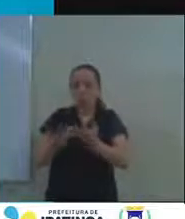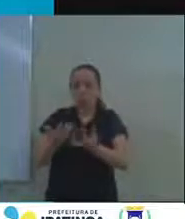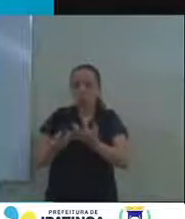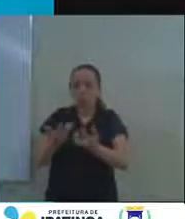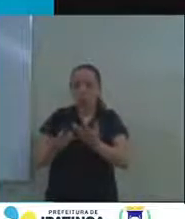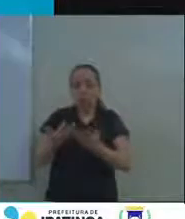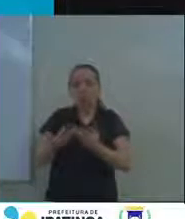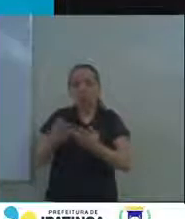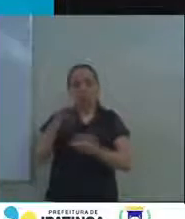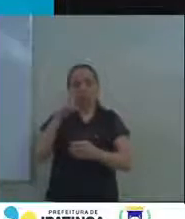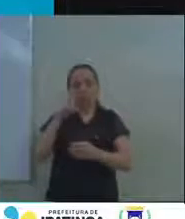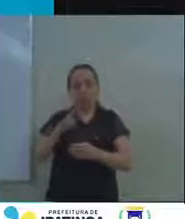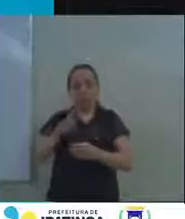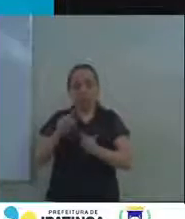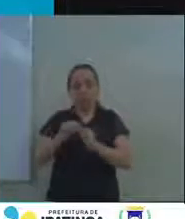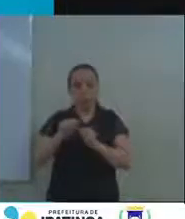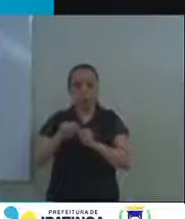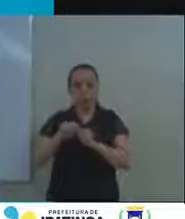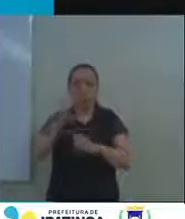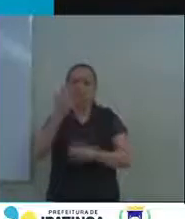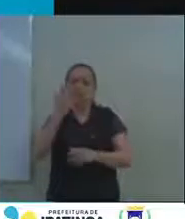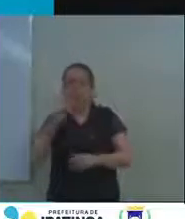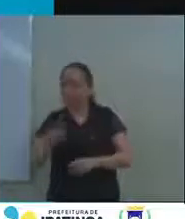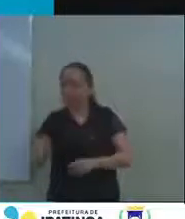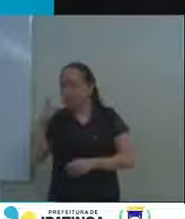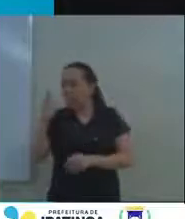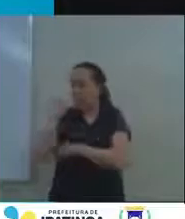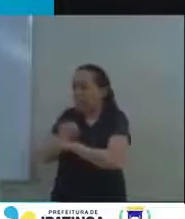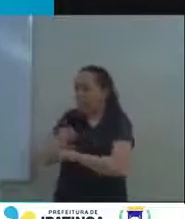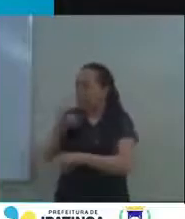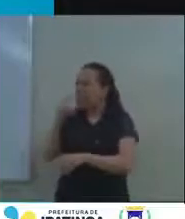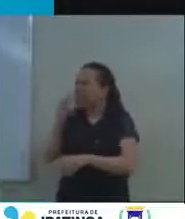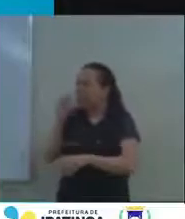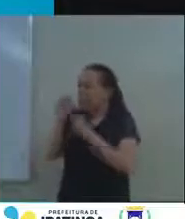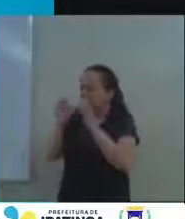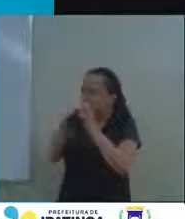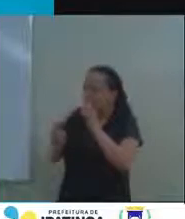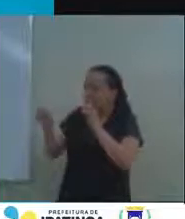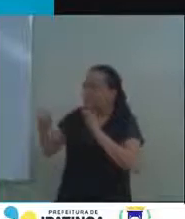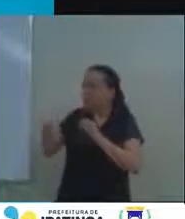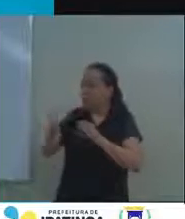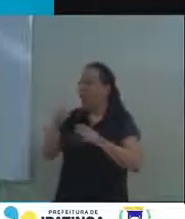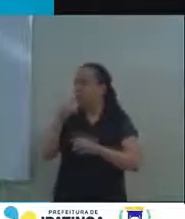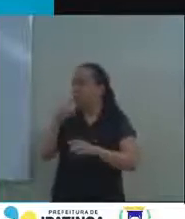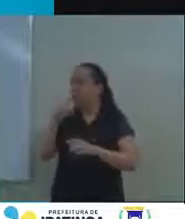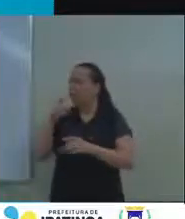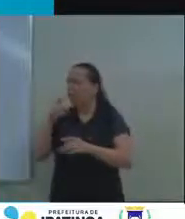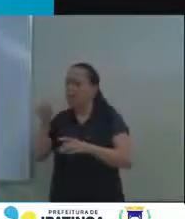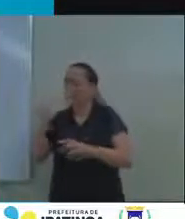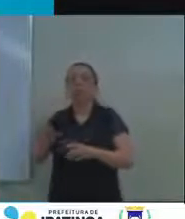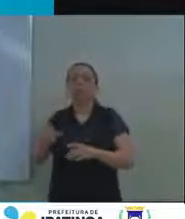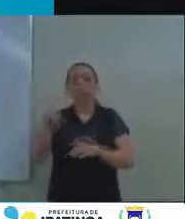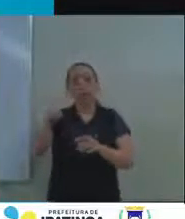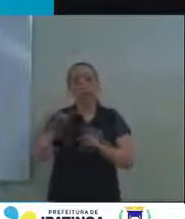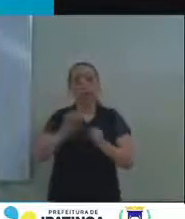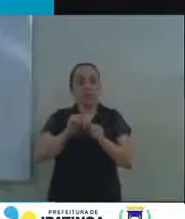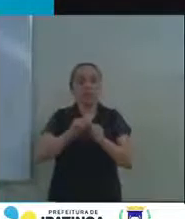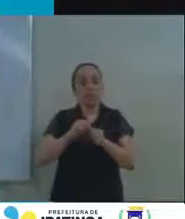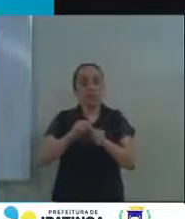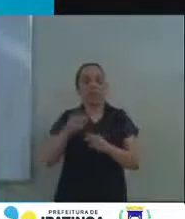Igual o exercício que você fala com a criança, não faz, não sopra o canudo na água. É isso aí que a gente vai